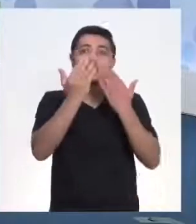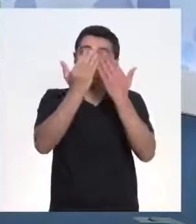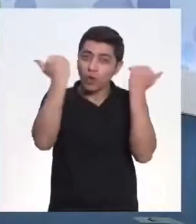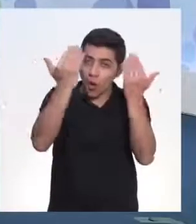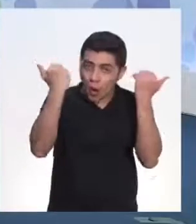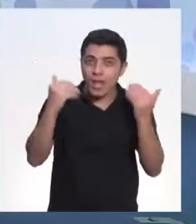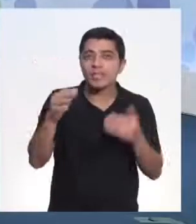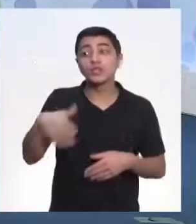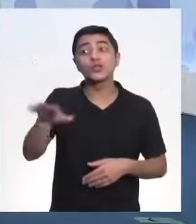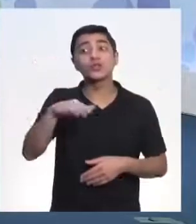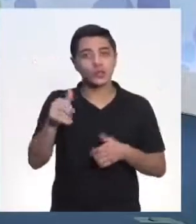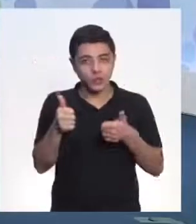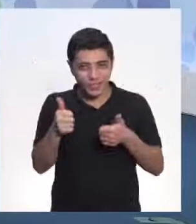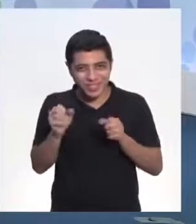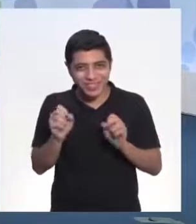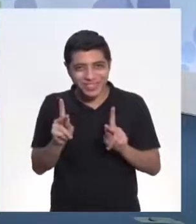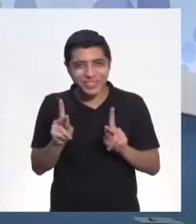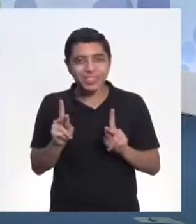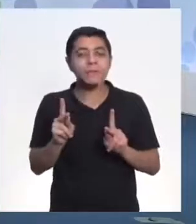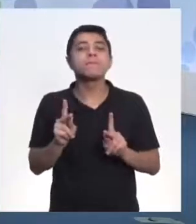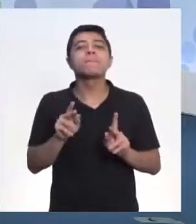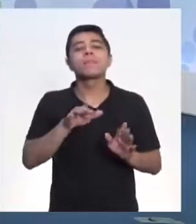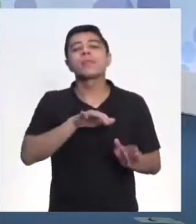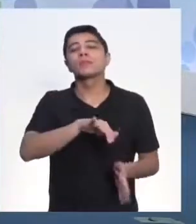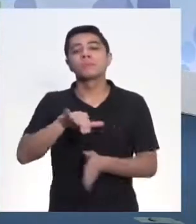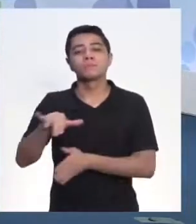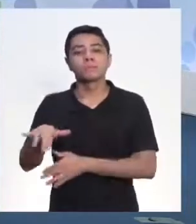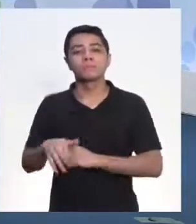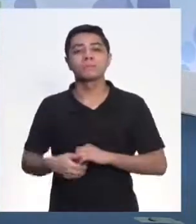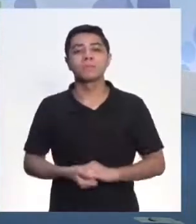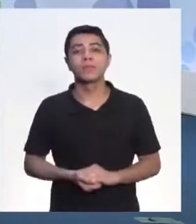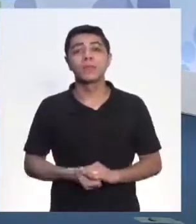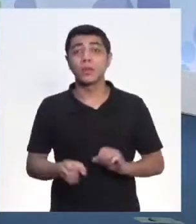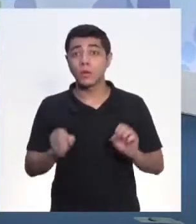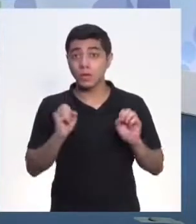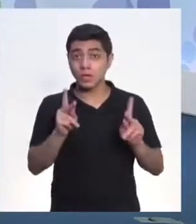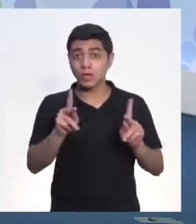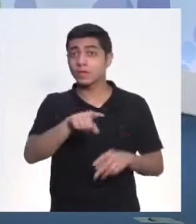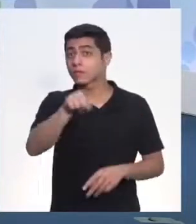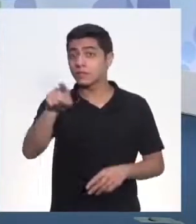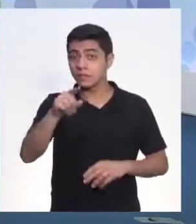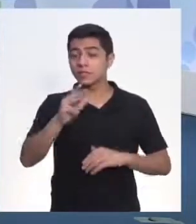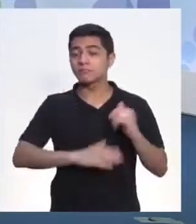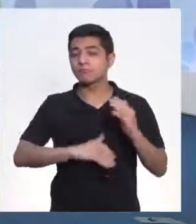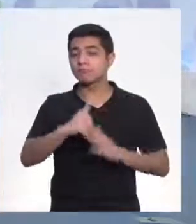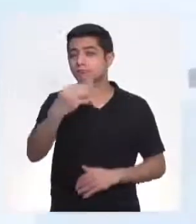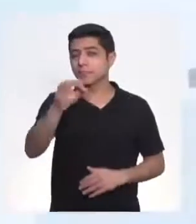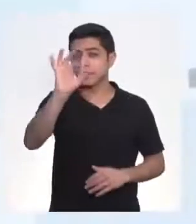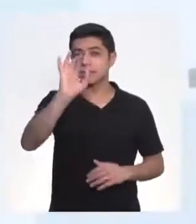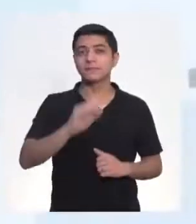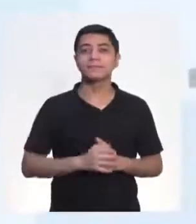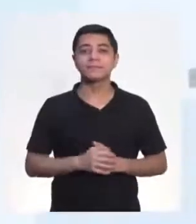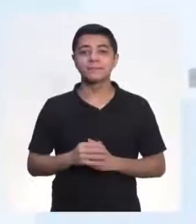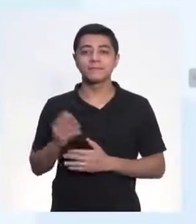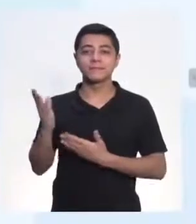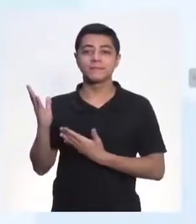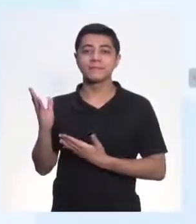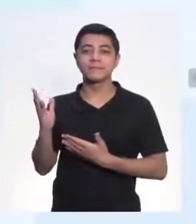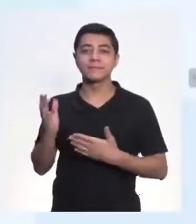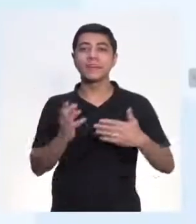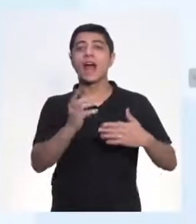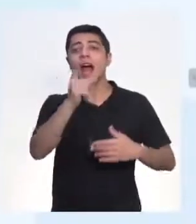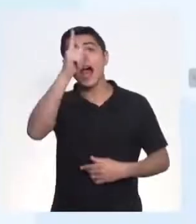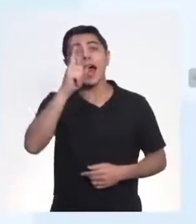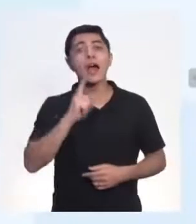ó, certinhos vocês. As amarelas são 13 sobre 100, que é o